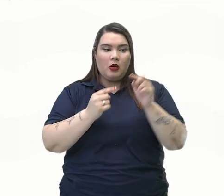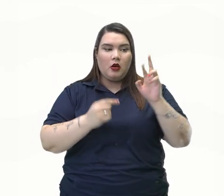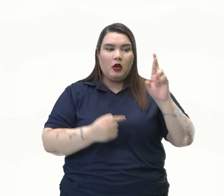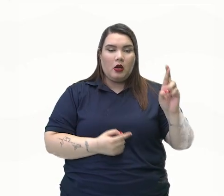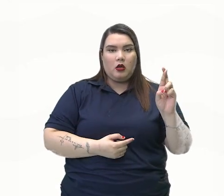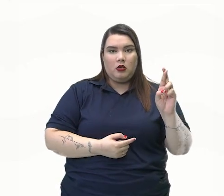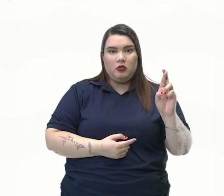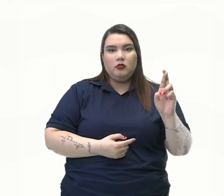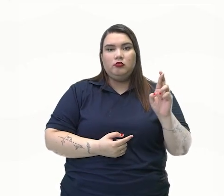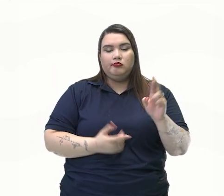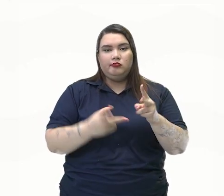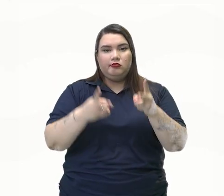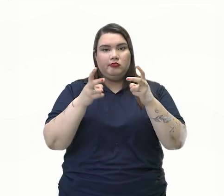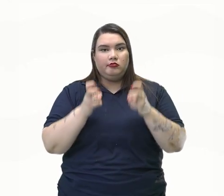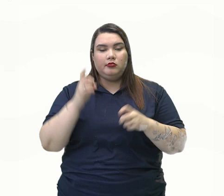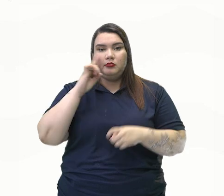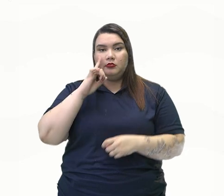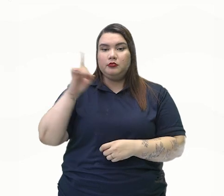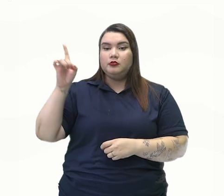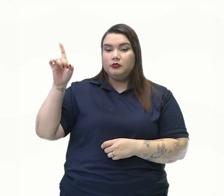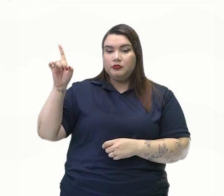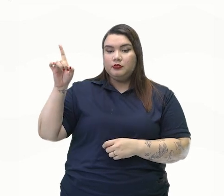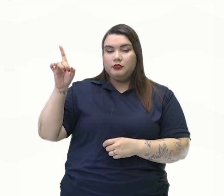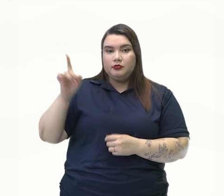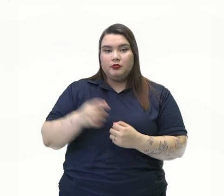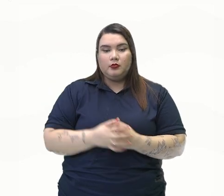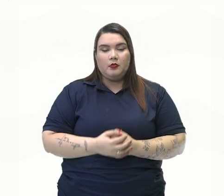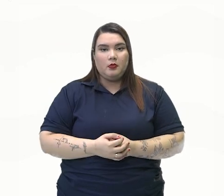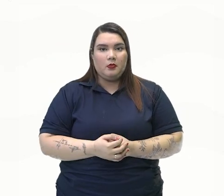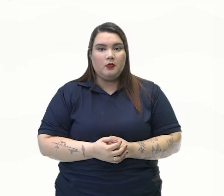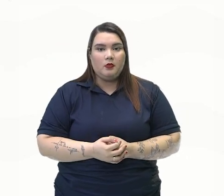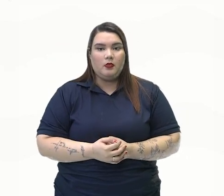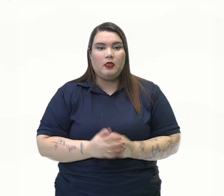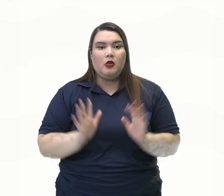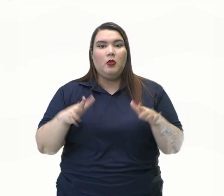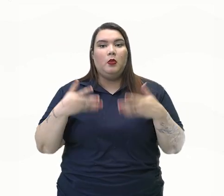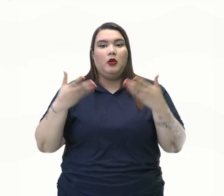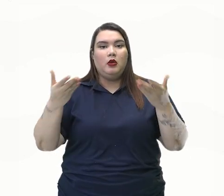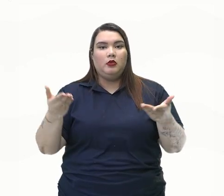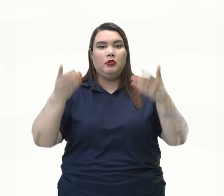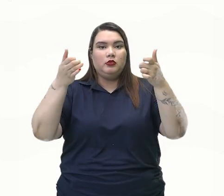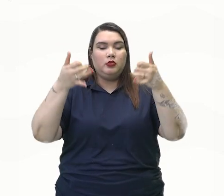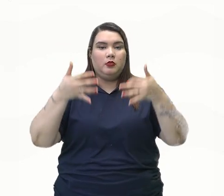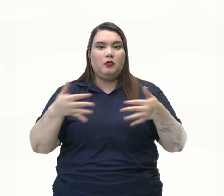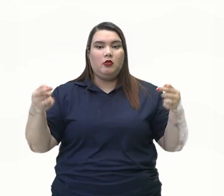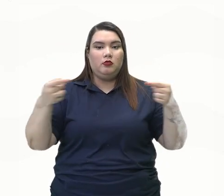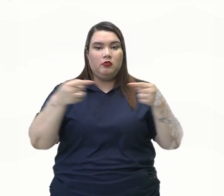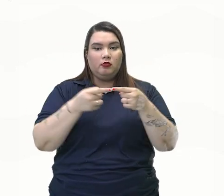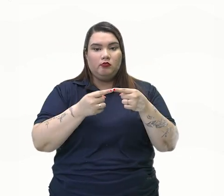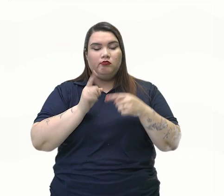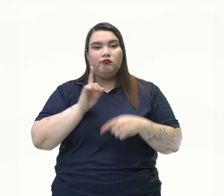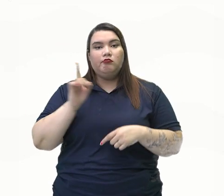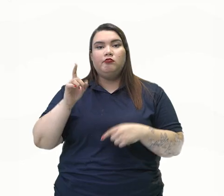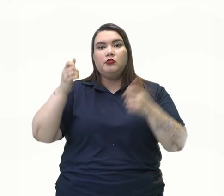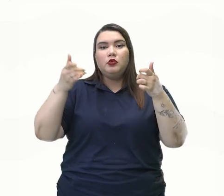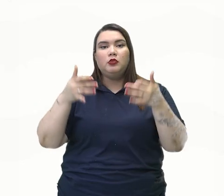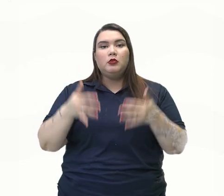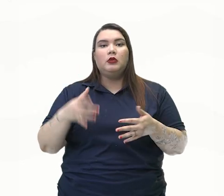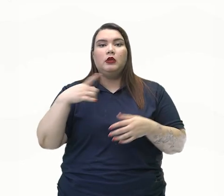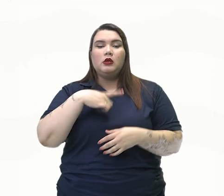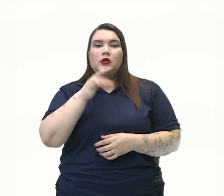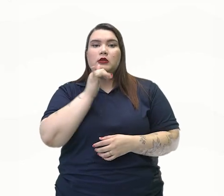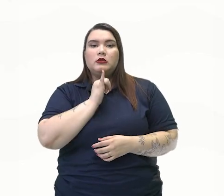de acordo com as leis da reflexão. Aí, quando se fala dessas leis,